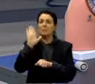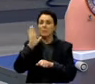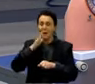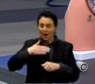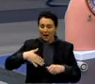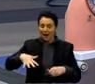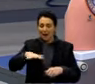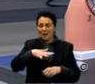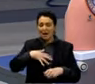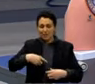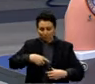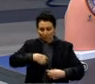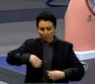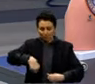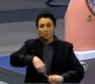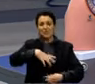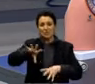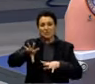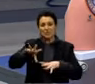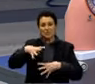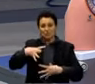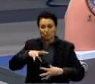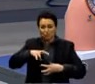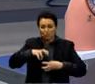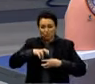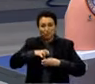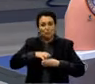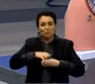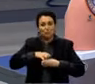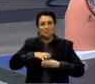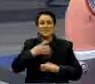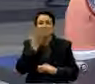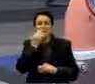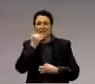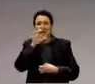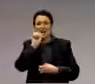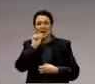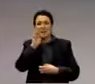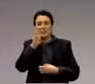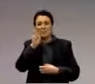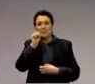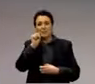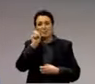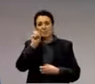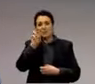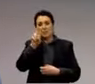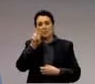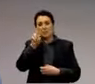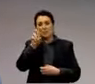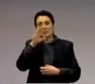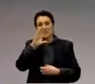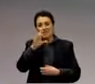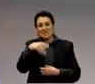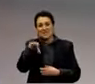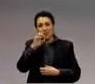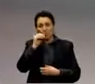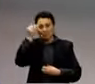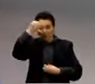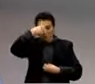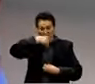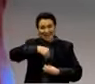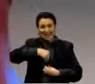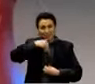de absorção dos alimentos. Então, nós temos as vilosidades no interior do